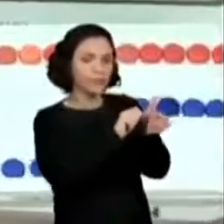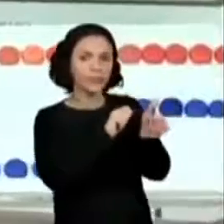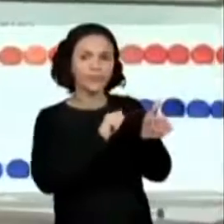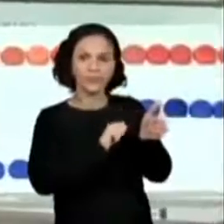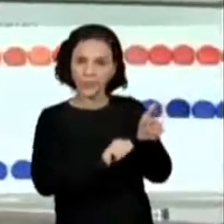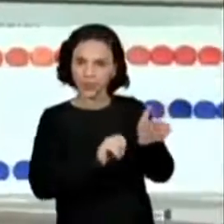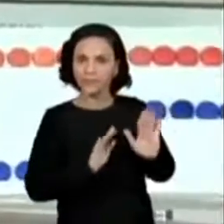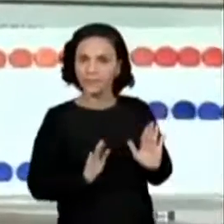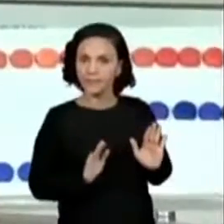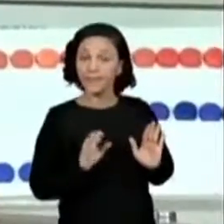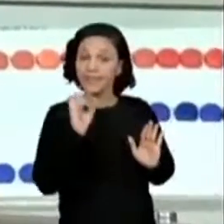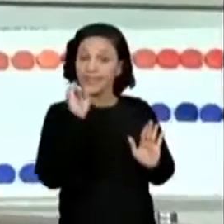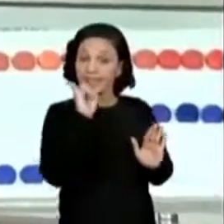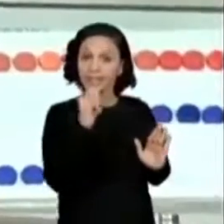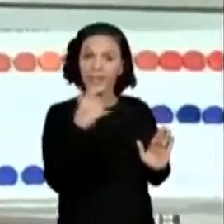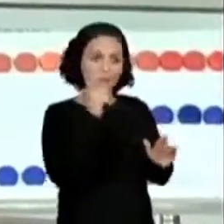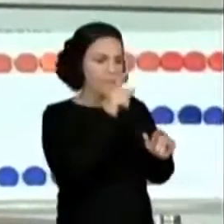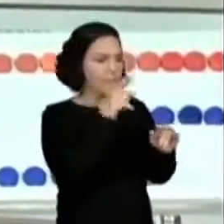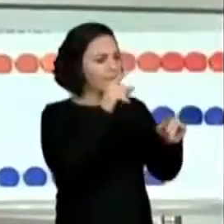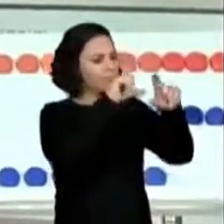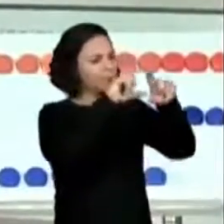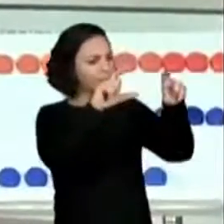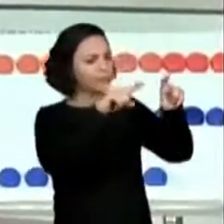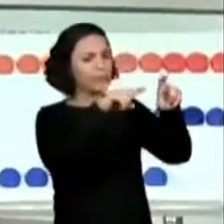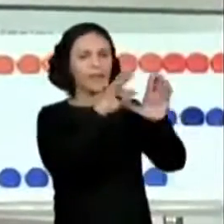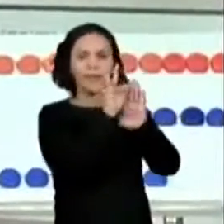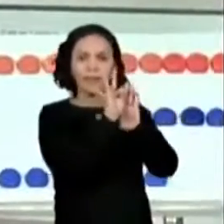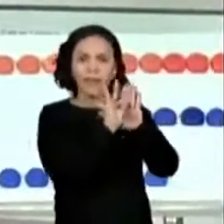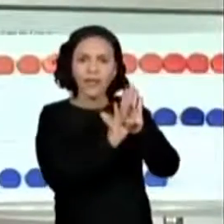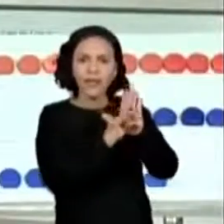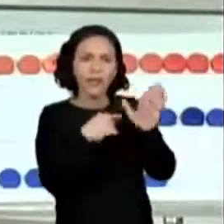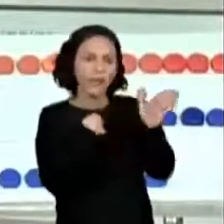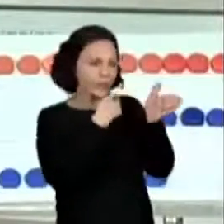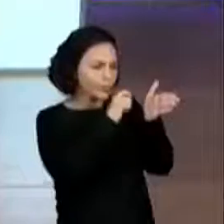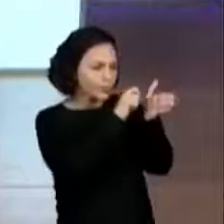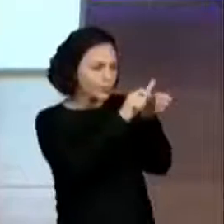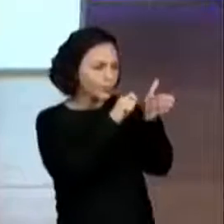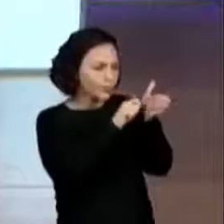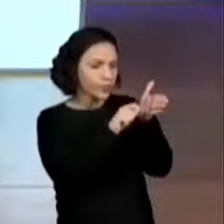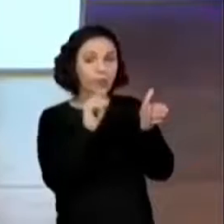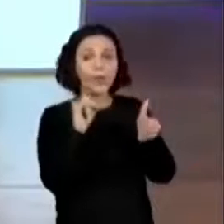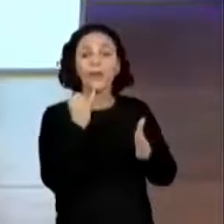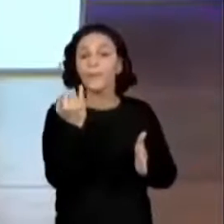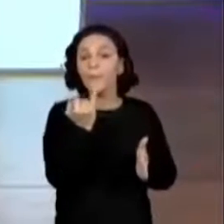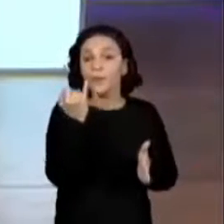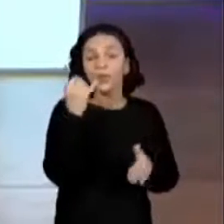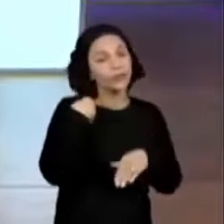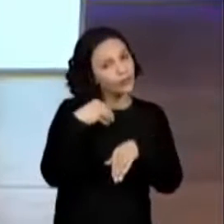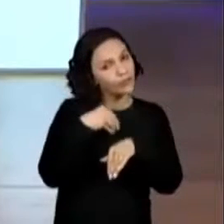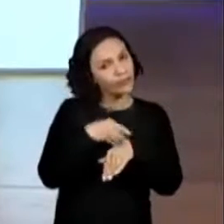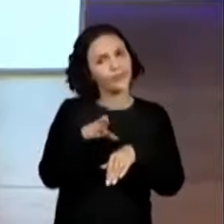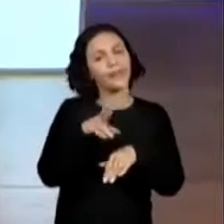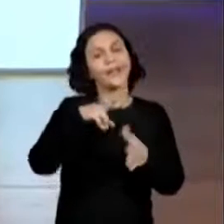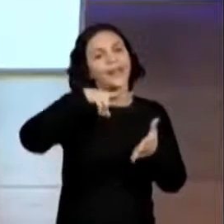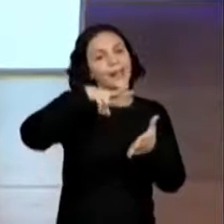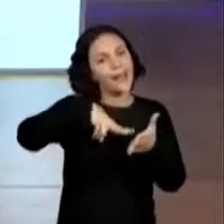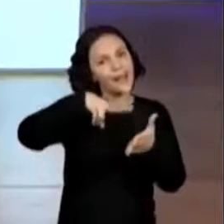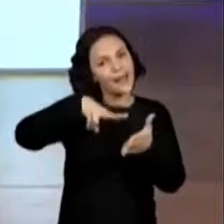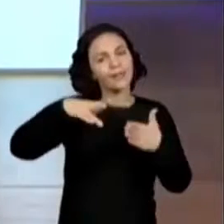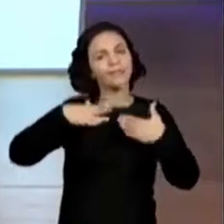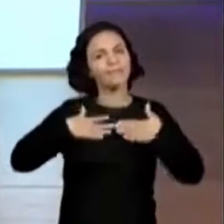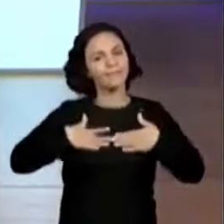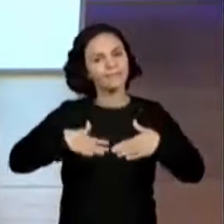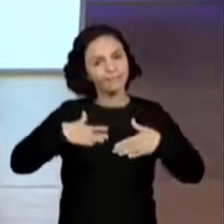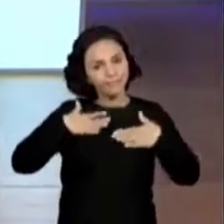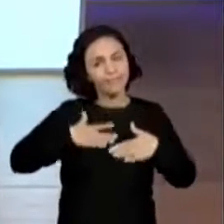eu for marcando o que ele está me trazendo, fica super fácil de resolver. Então, a dica é essa. Leio e se eu tiver que